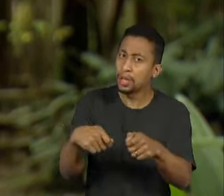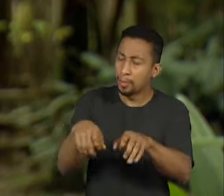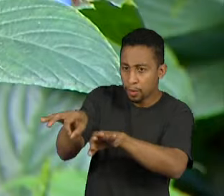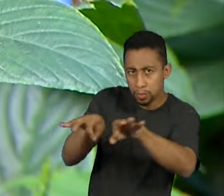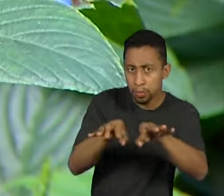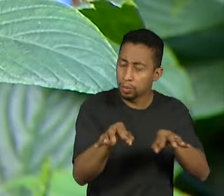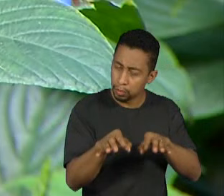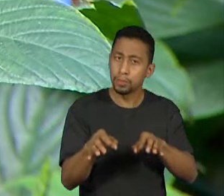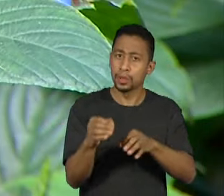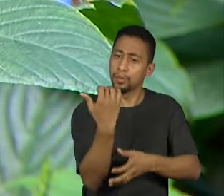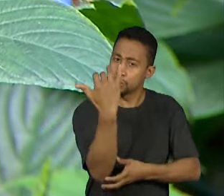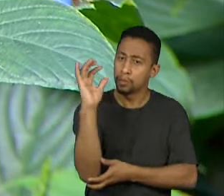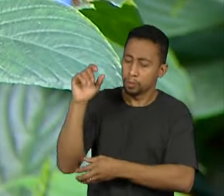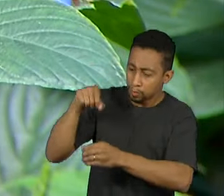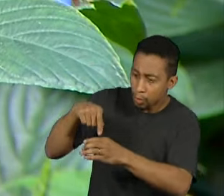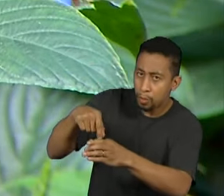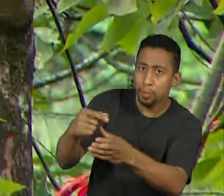bioma.